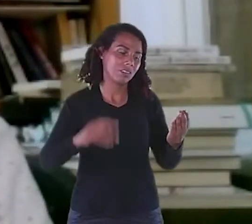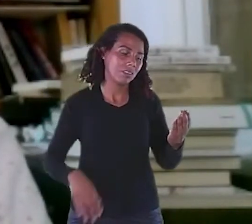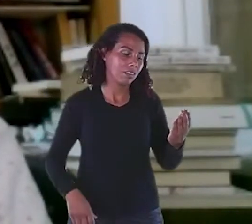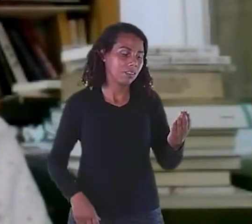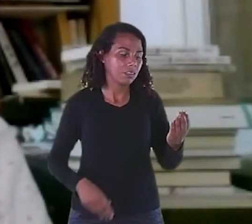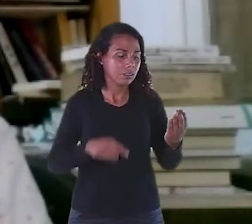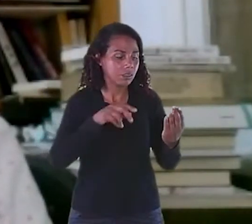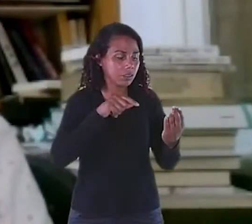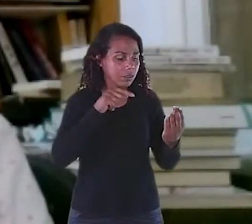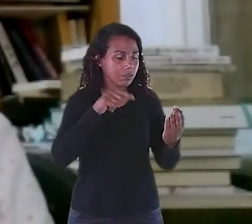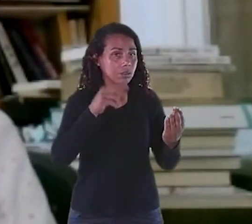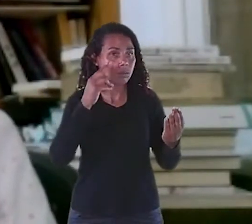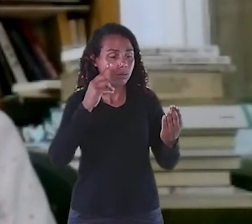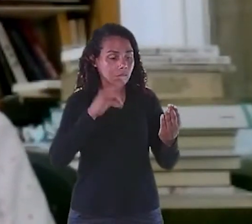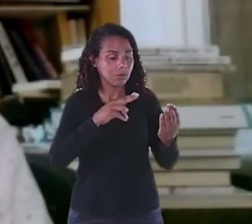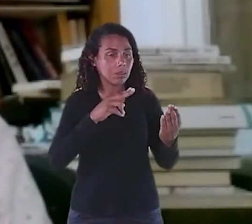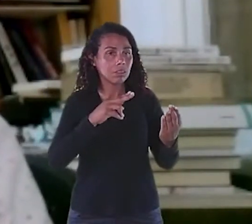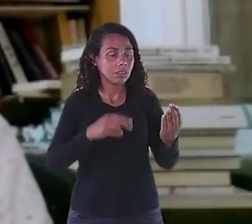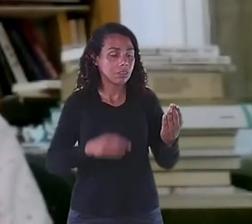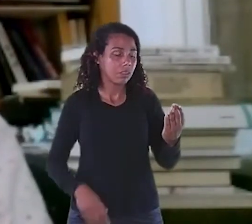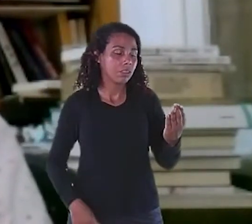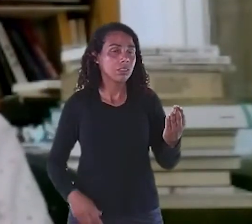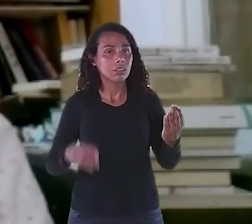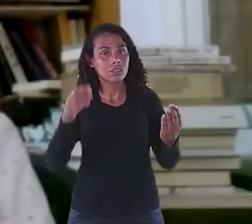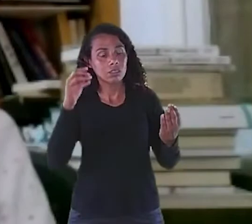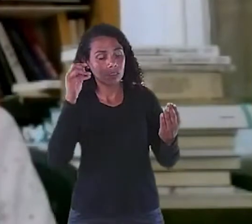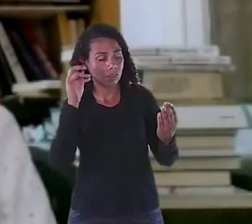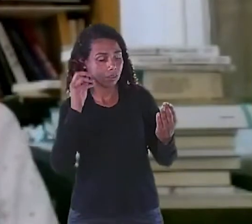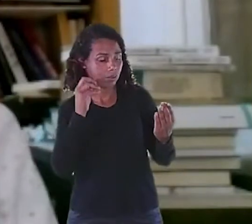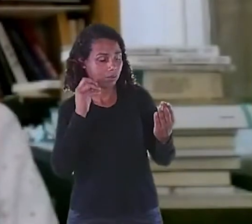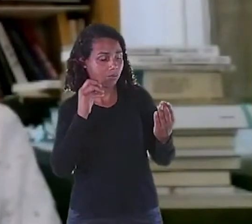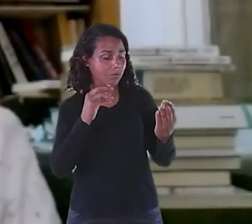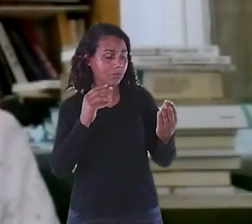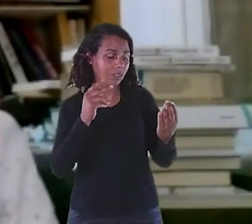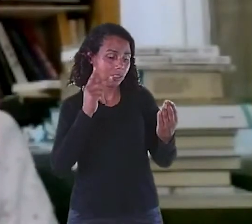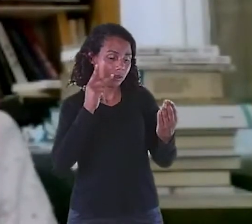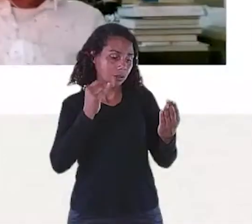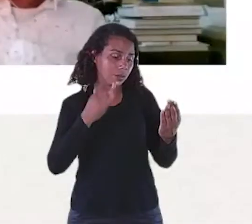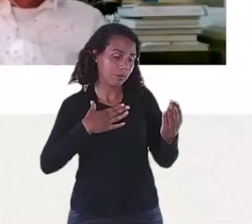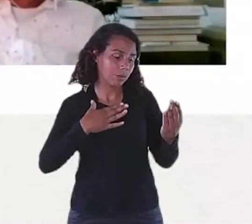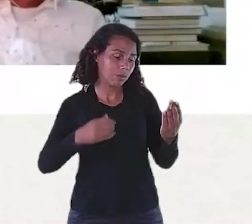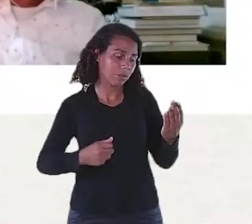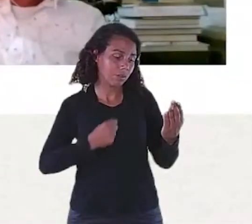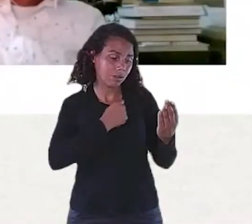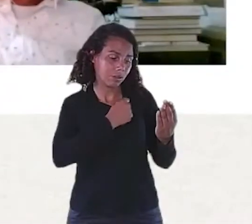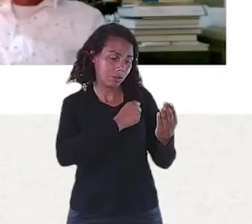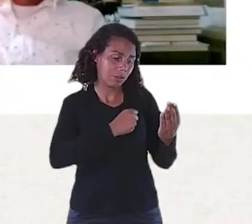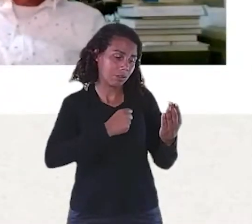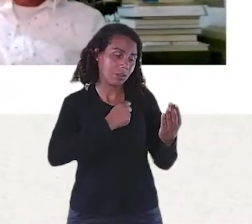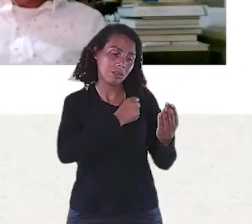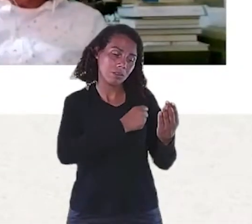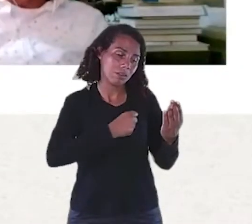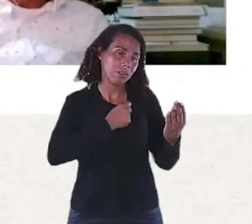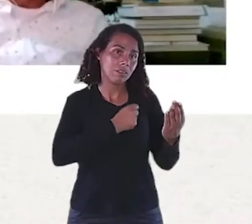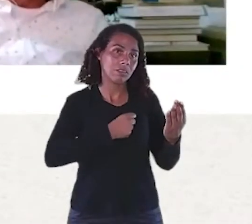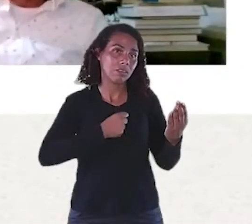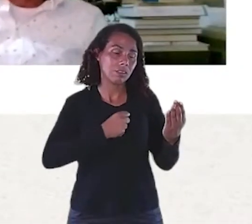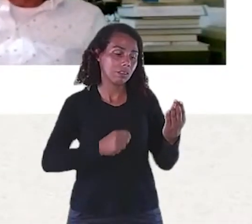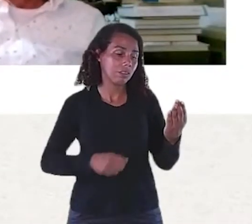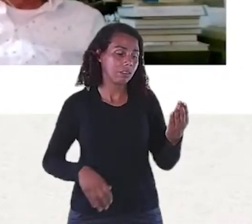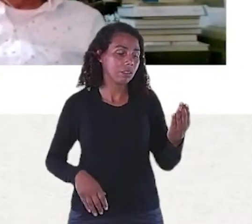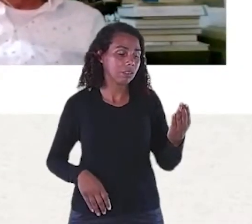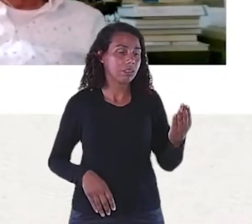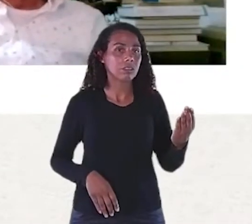resolvendo. Sabe, vou sentar aqui, tarará, tarará. Qual foi a reação dele quando ele leu? Cara, ele